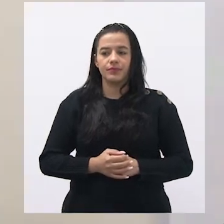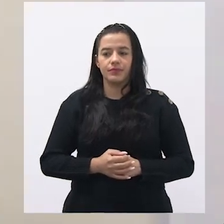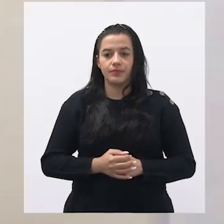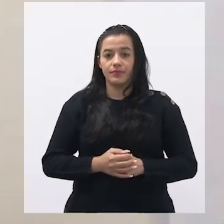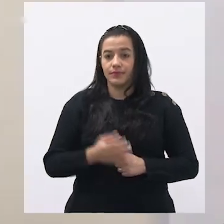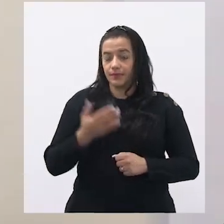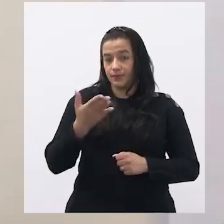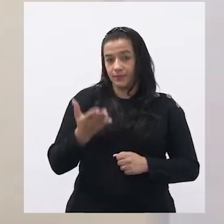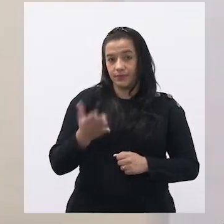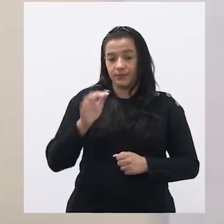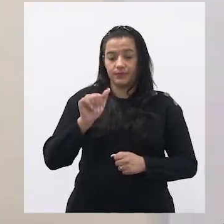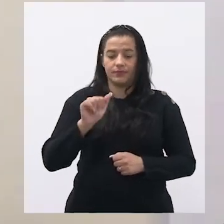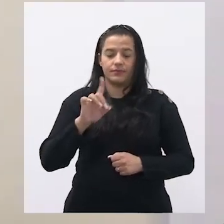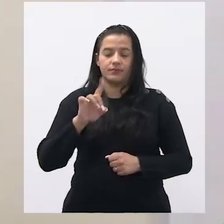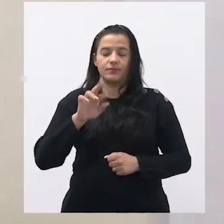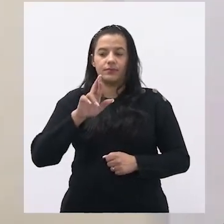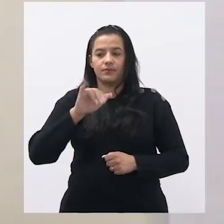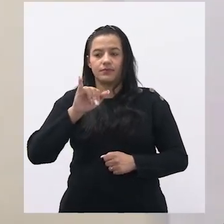Adriano.